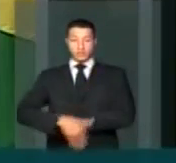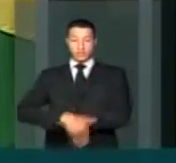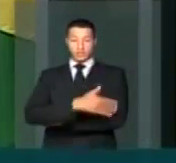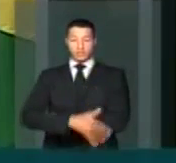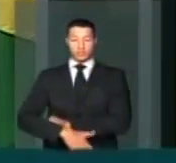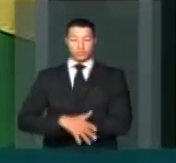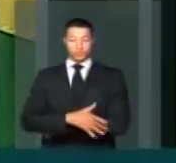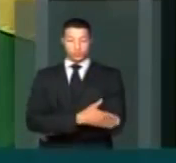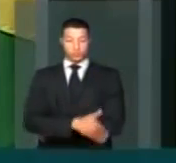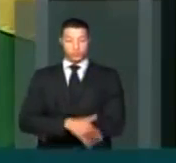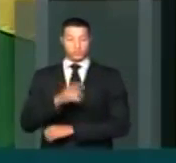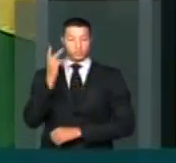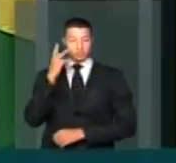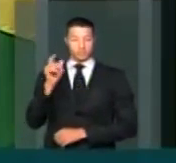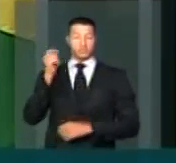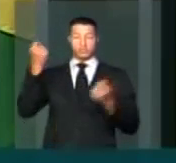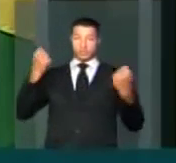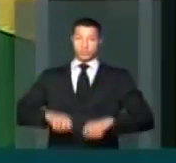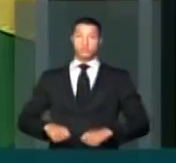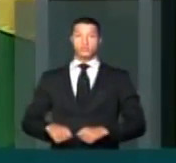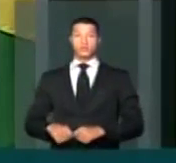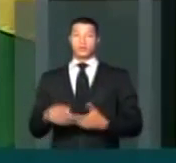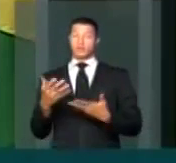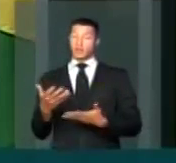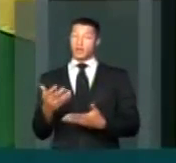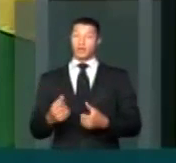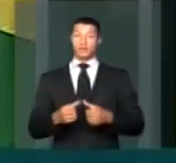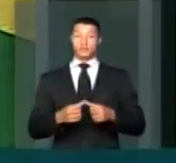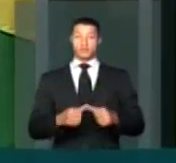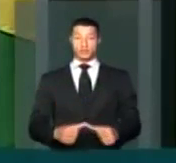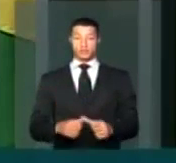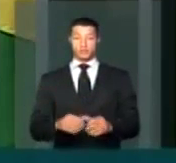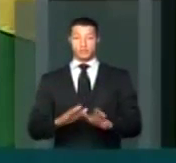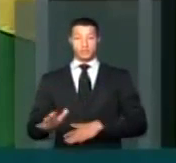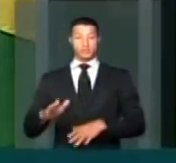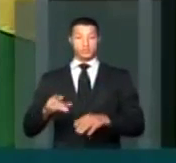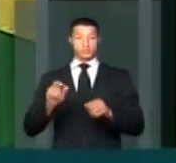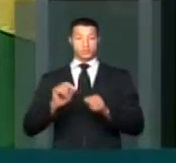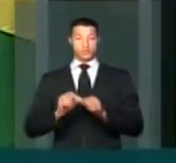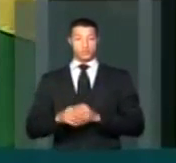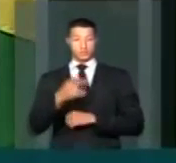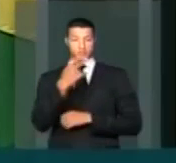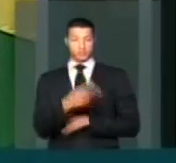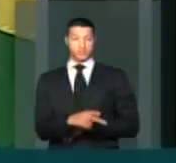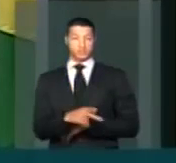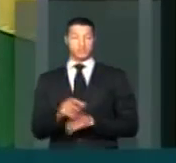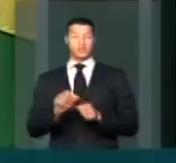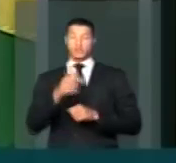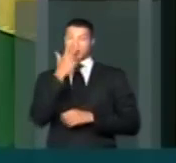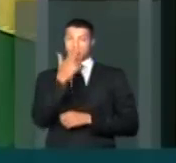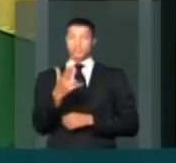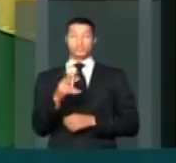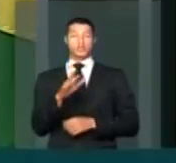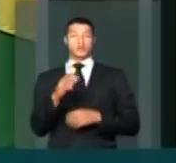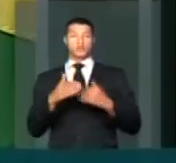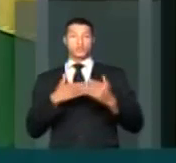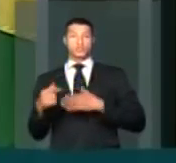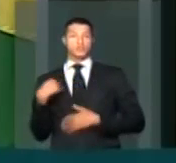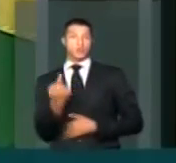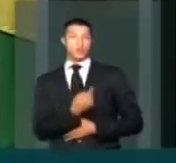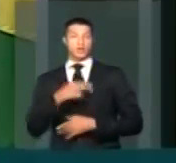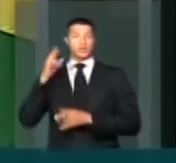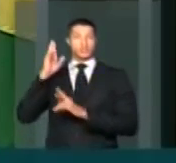com veemência, serão capazes de superar esse divisionismo crônico de que parece, enfim,